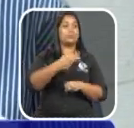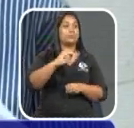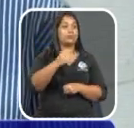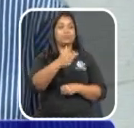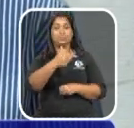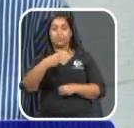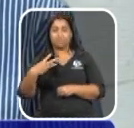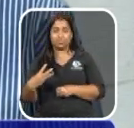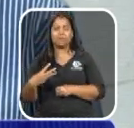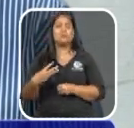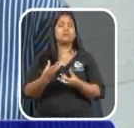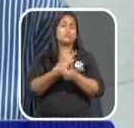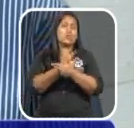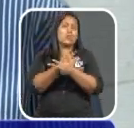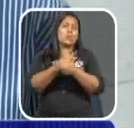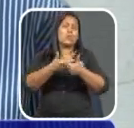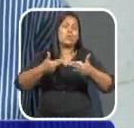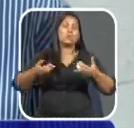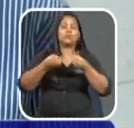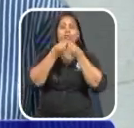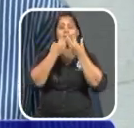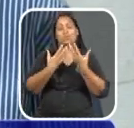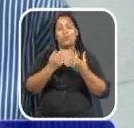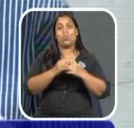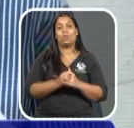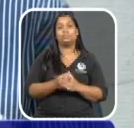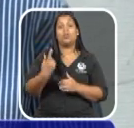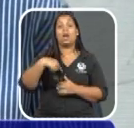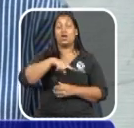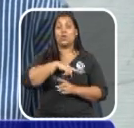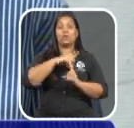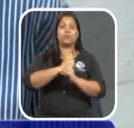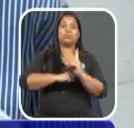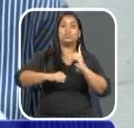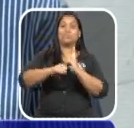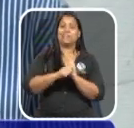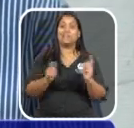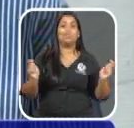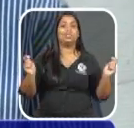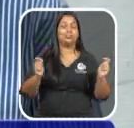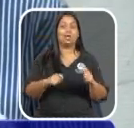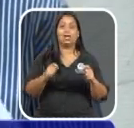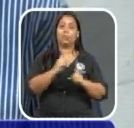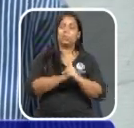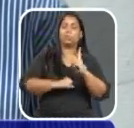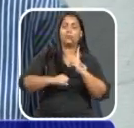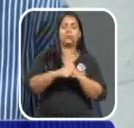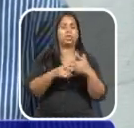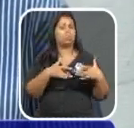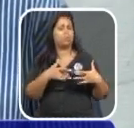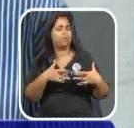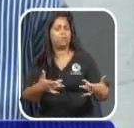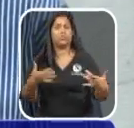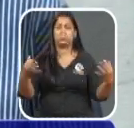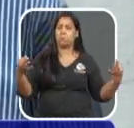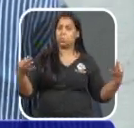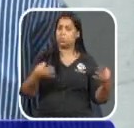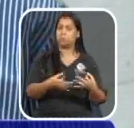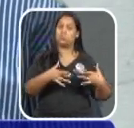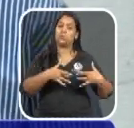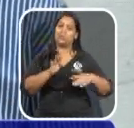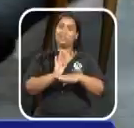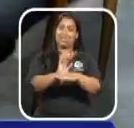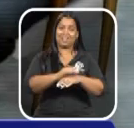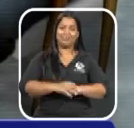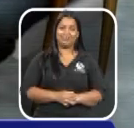2023 repleto de realizações e que a nossa sociedade possa ser uma sociedade mais fraterna, mais justa e